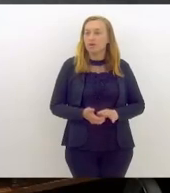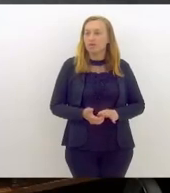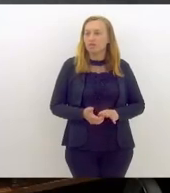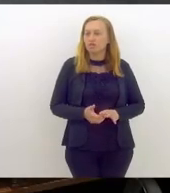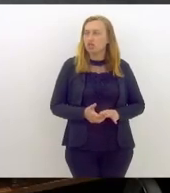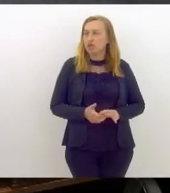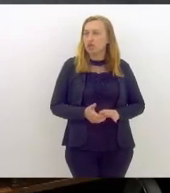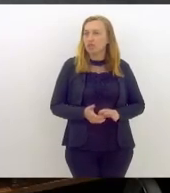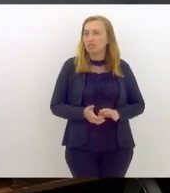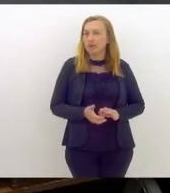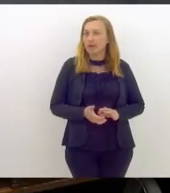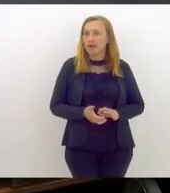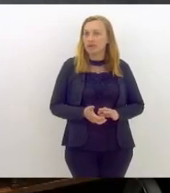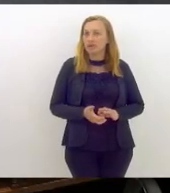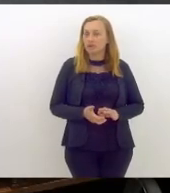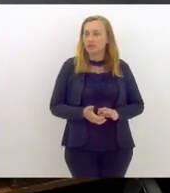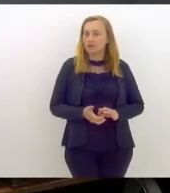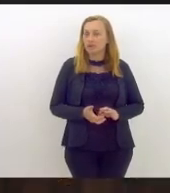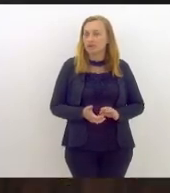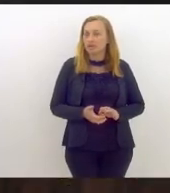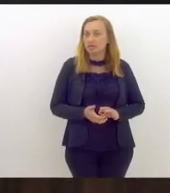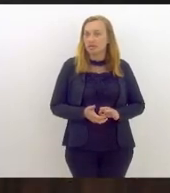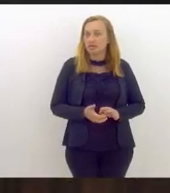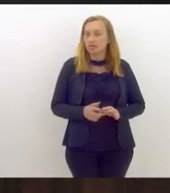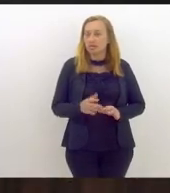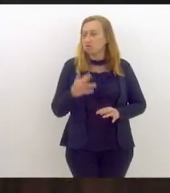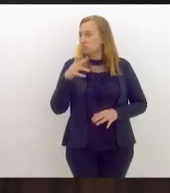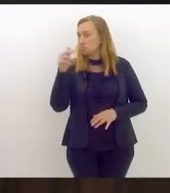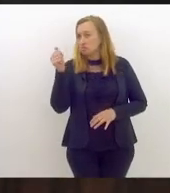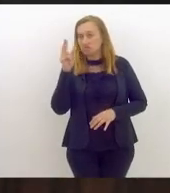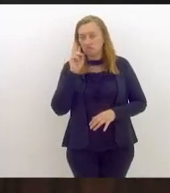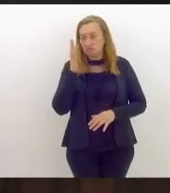Não, ele fez aos artigos. Eu nunca vi.